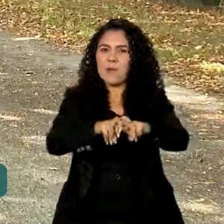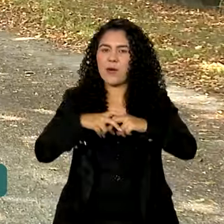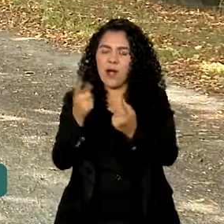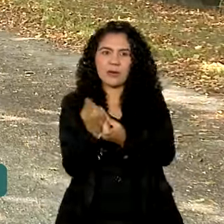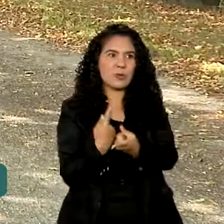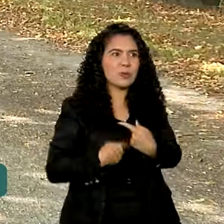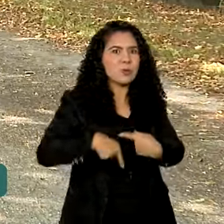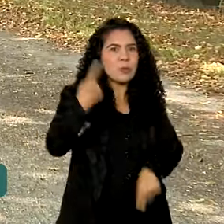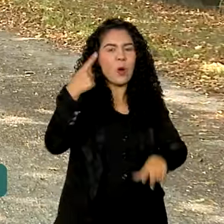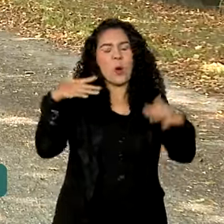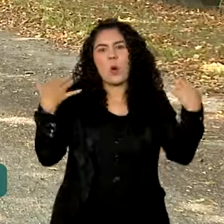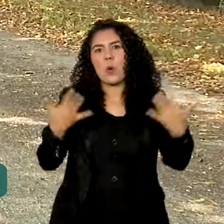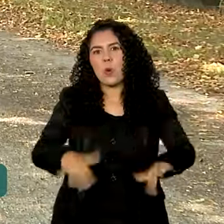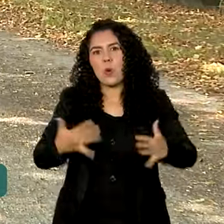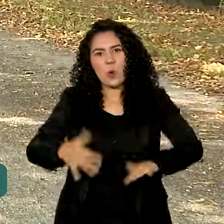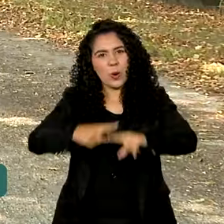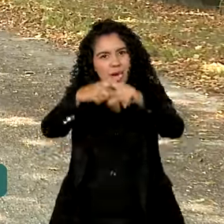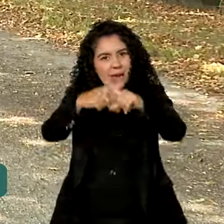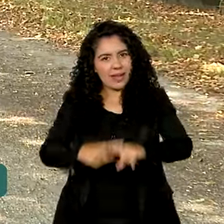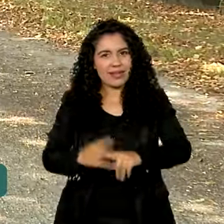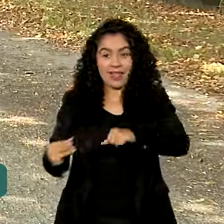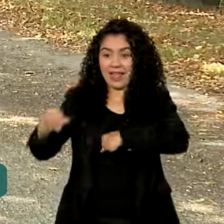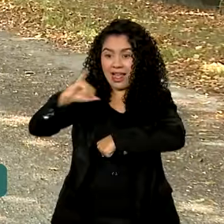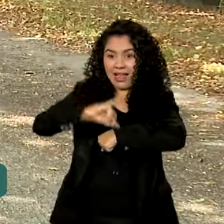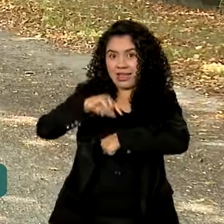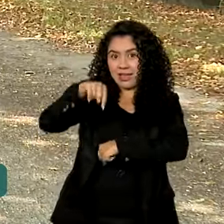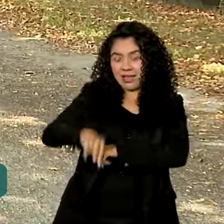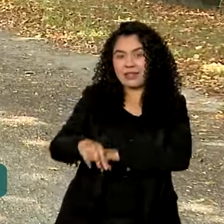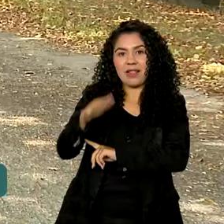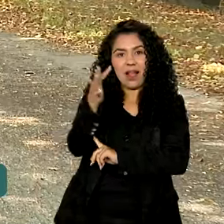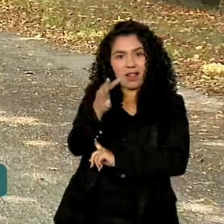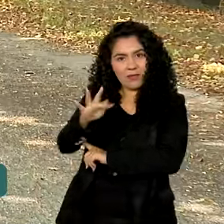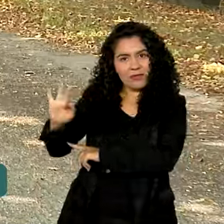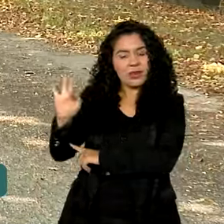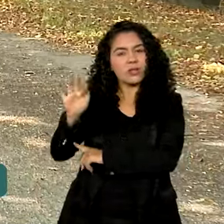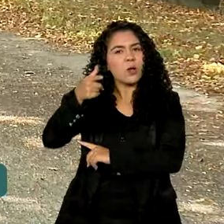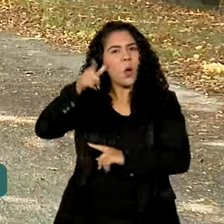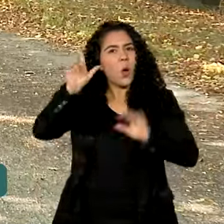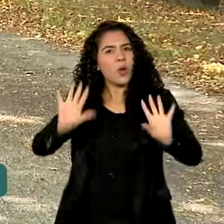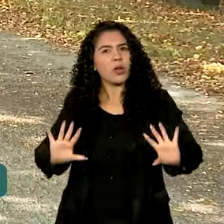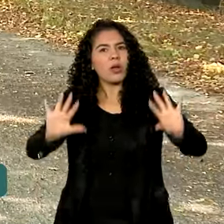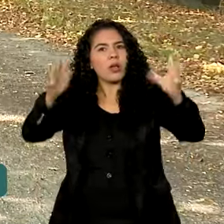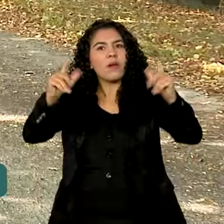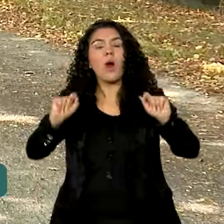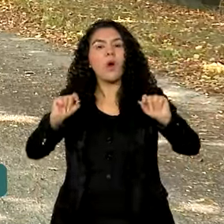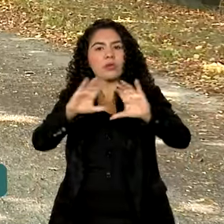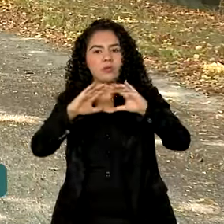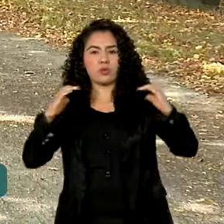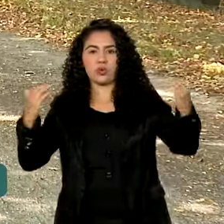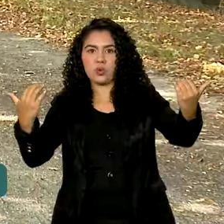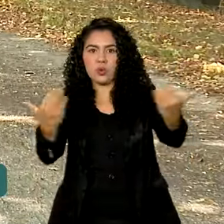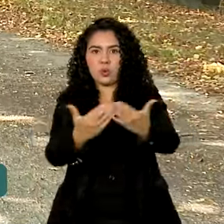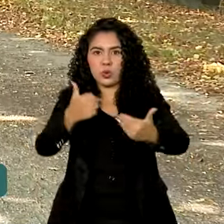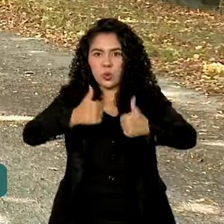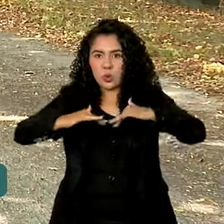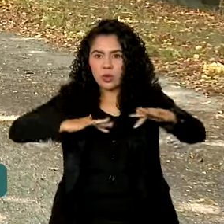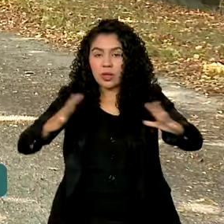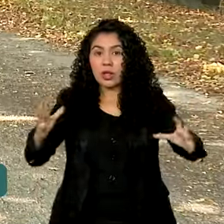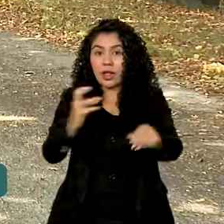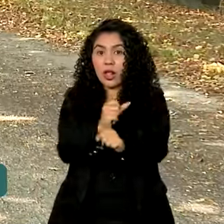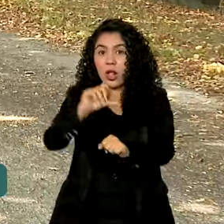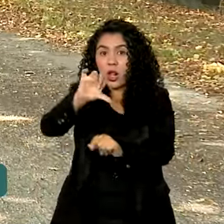essa edição dos Jogos na capital francesa. A cerimônia de encerramento foi no Stade de France, com a participação de 9